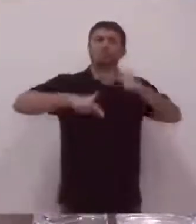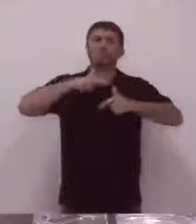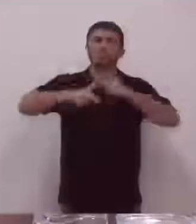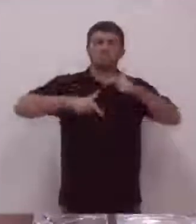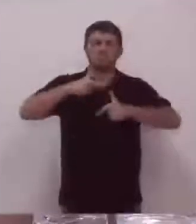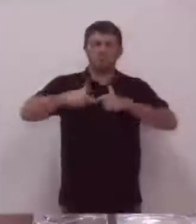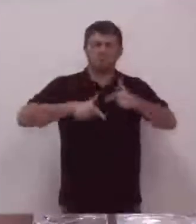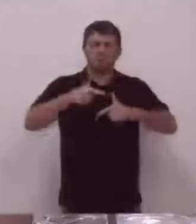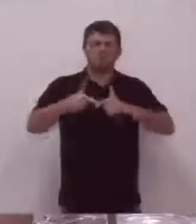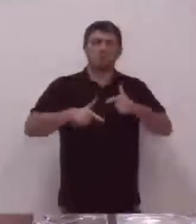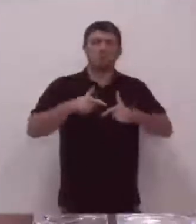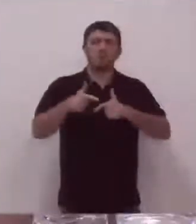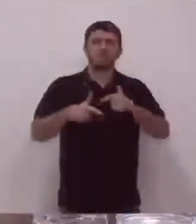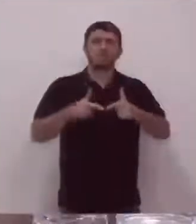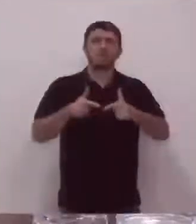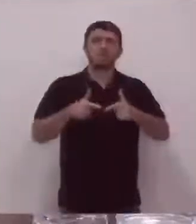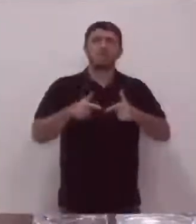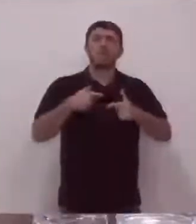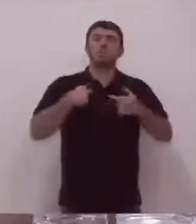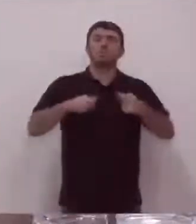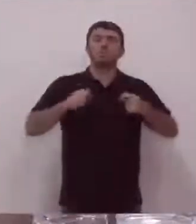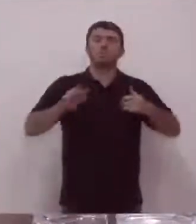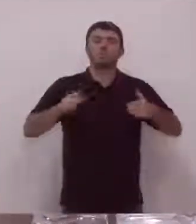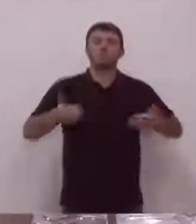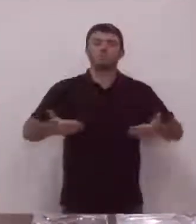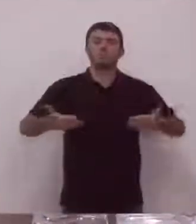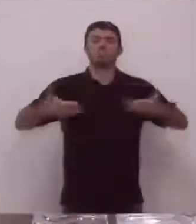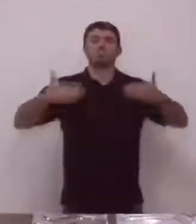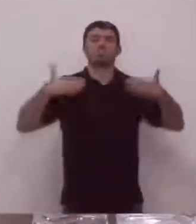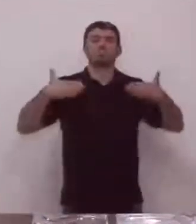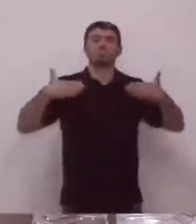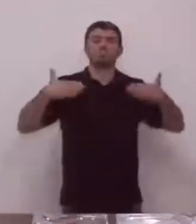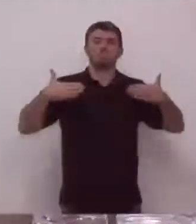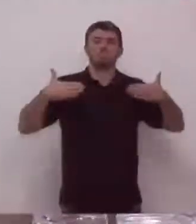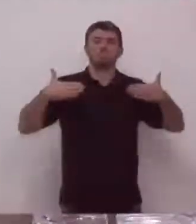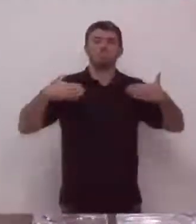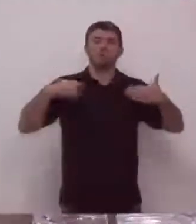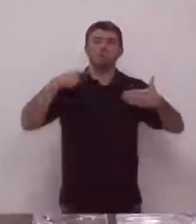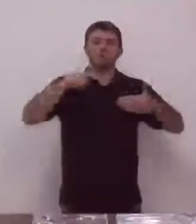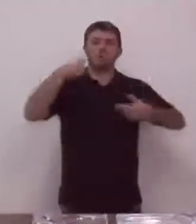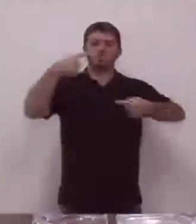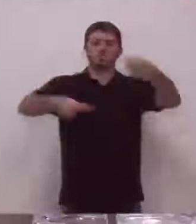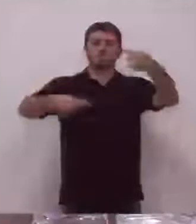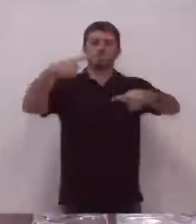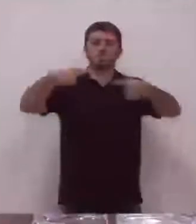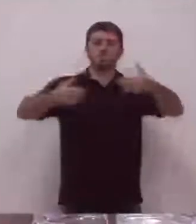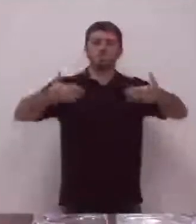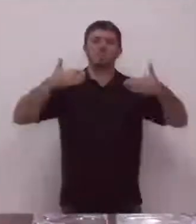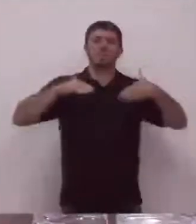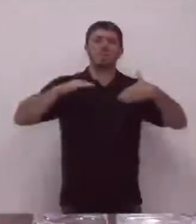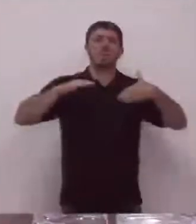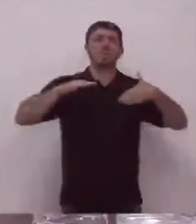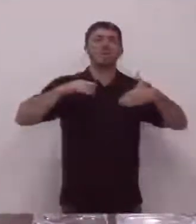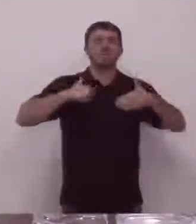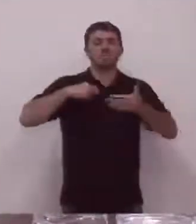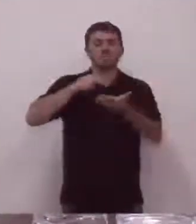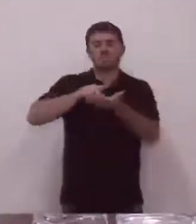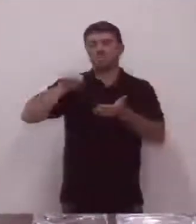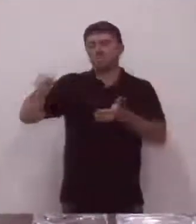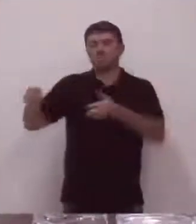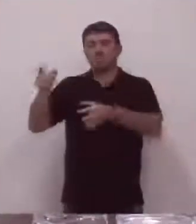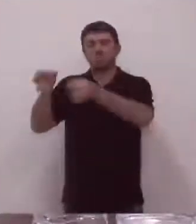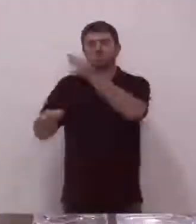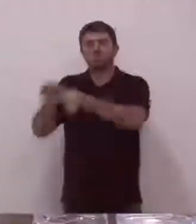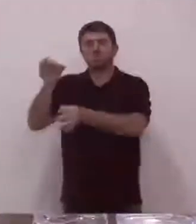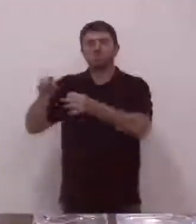estar isento dessa votação política e esperar que, de fato, como eu já disse, a justiça seja feita. E